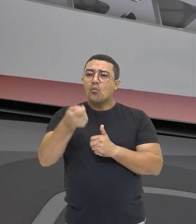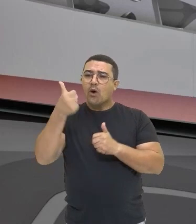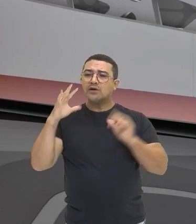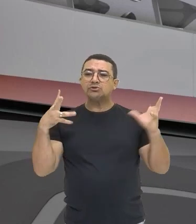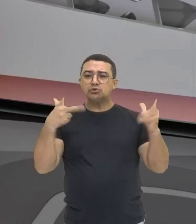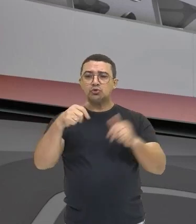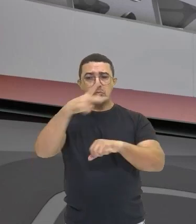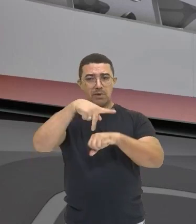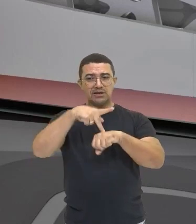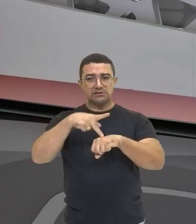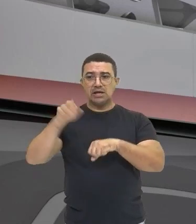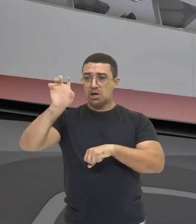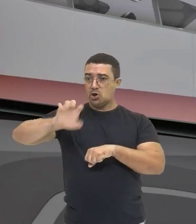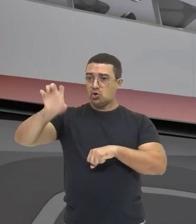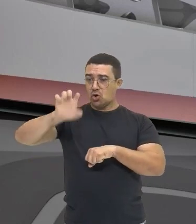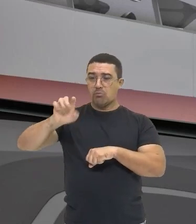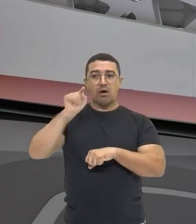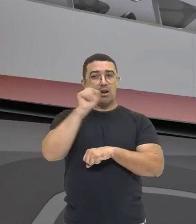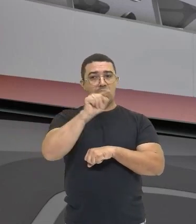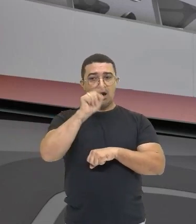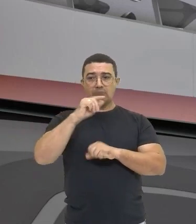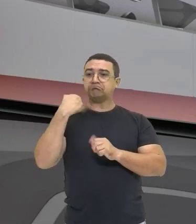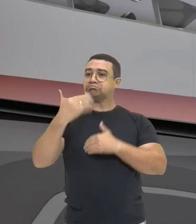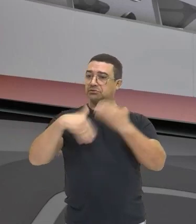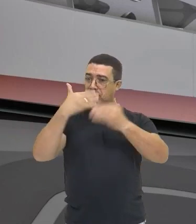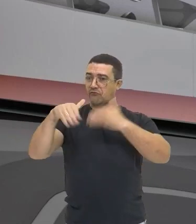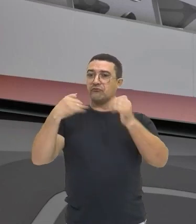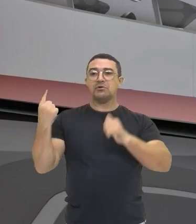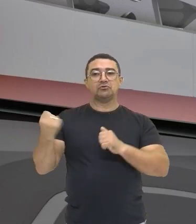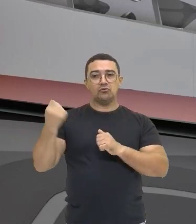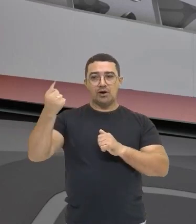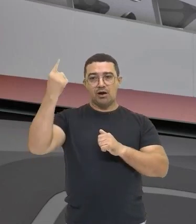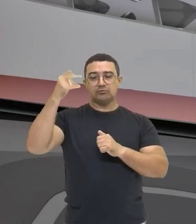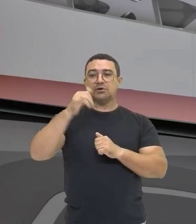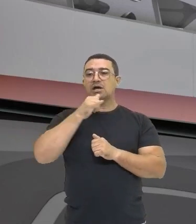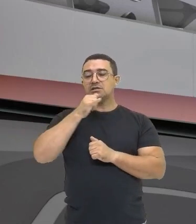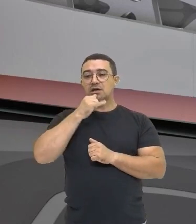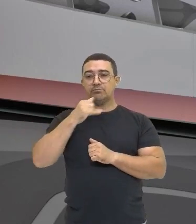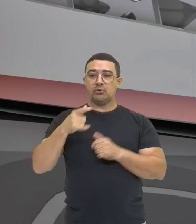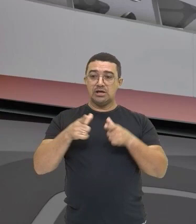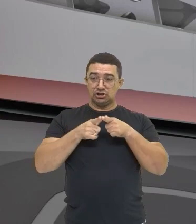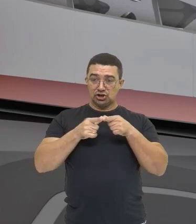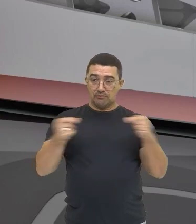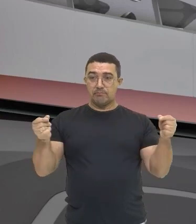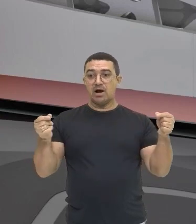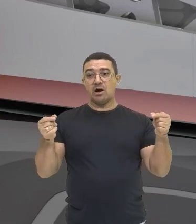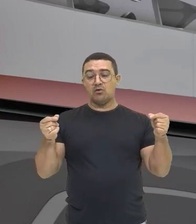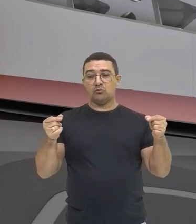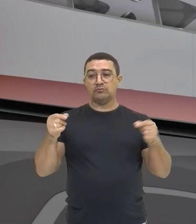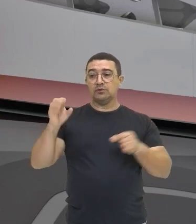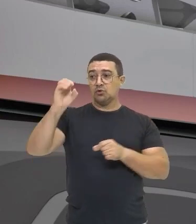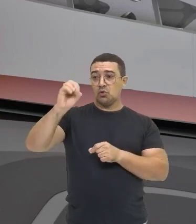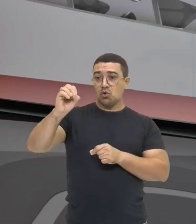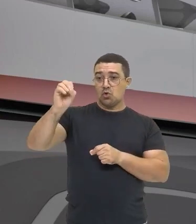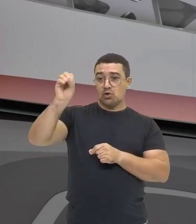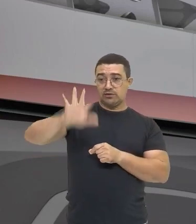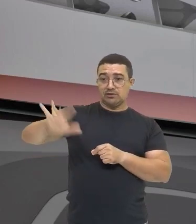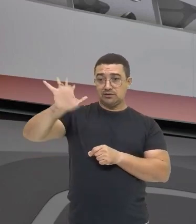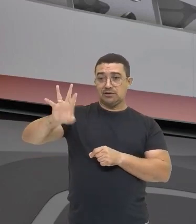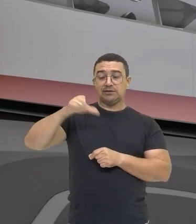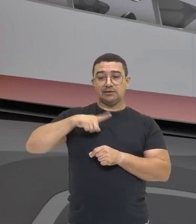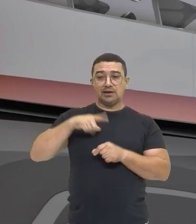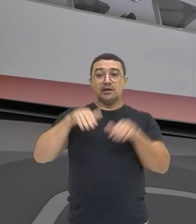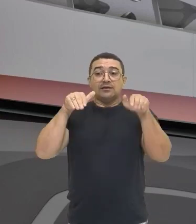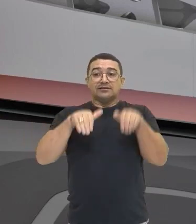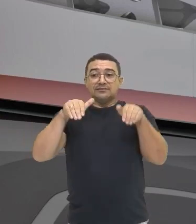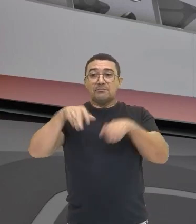aí, por gentileza. Lá na Ásia a gente tem o Japão, por exemplo, com IDH muito alto. Na Oceania a gente tem a